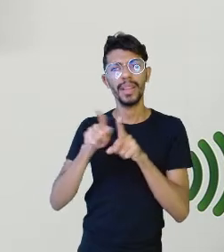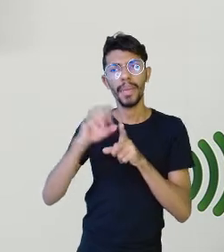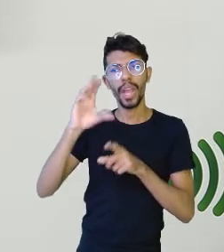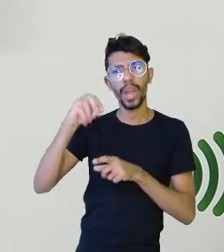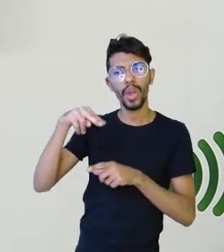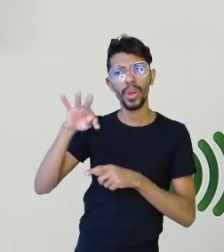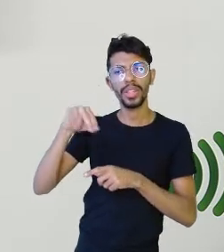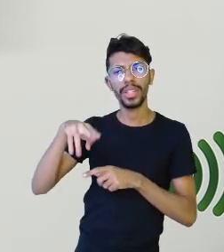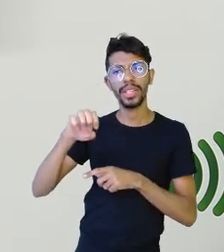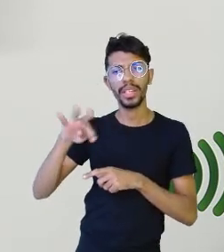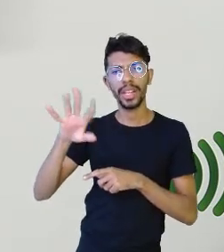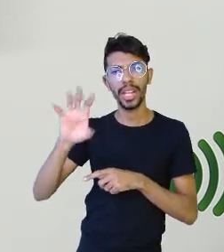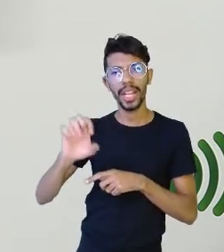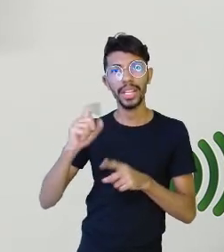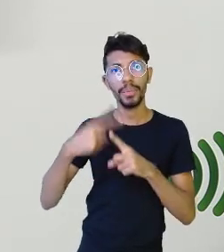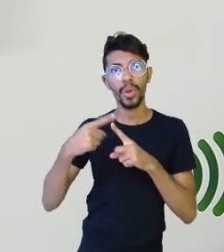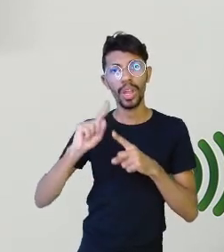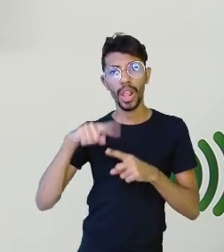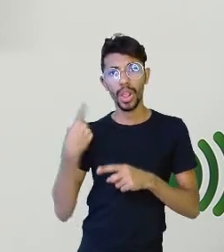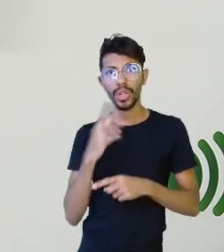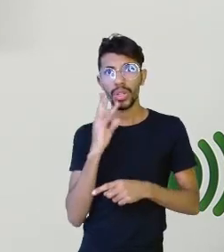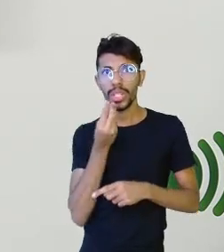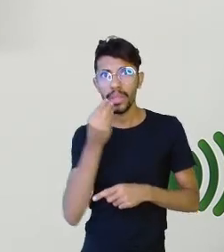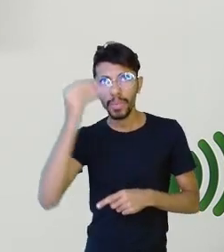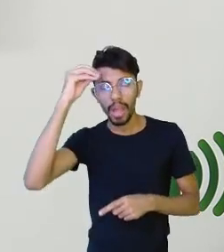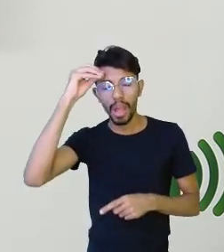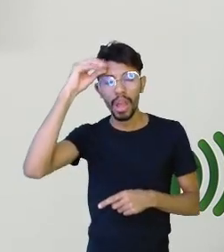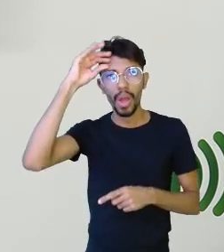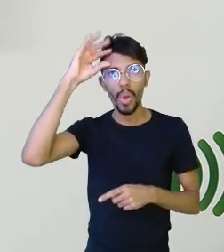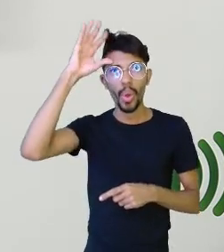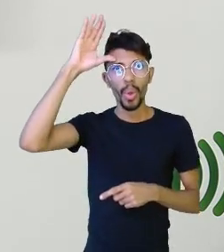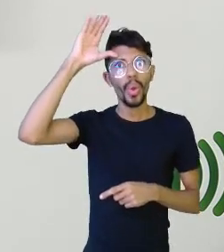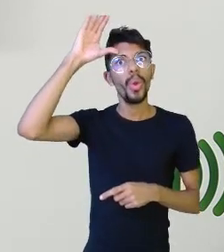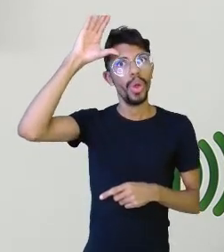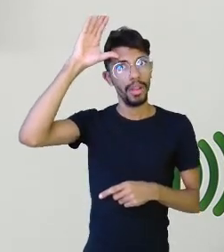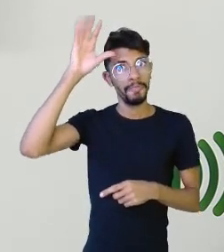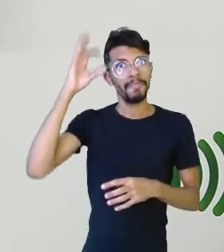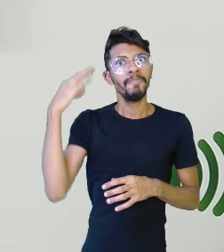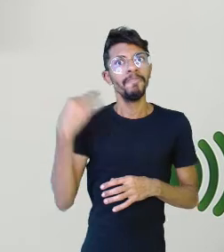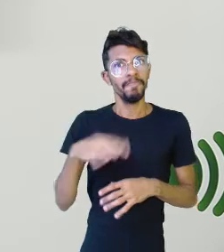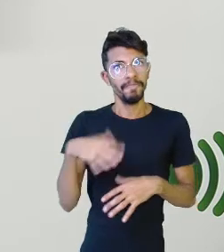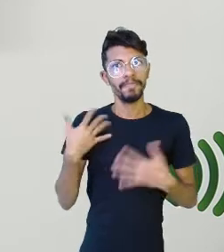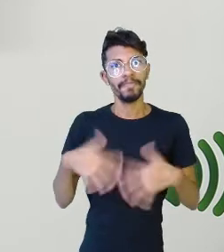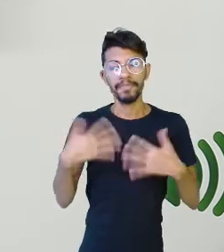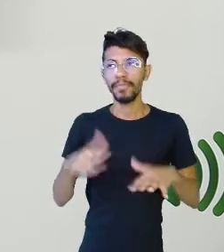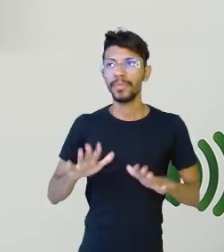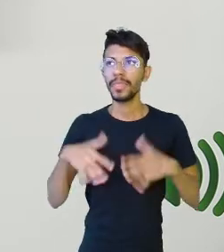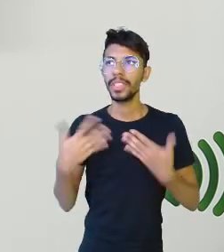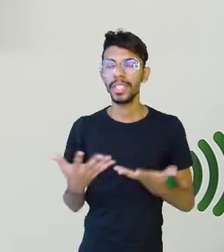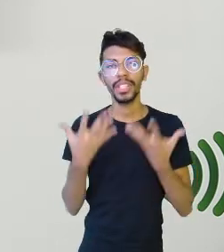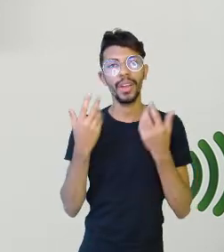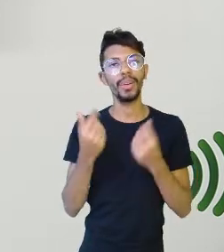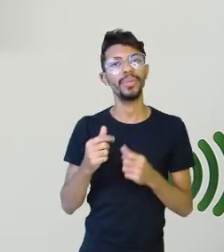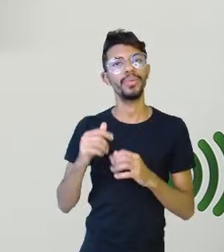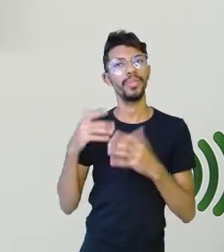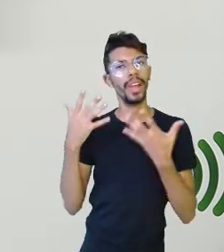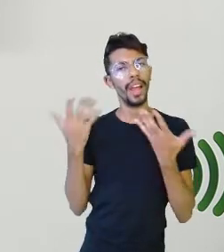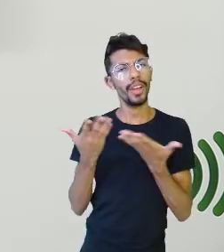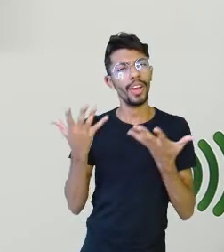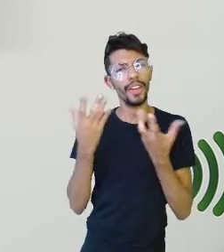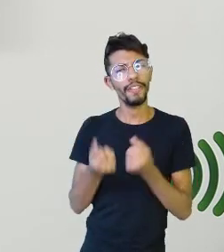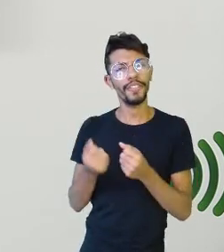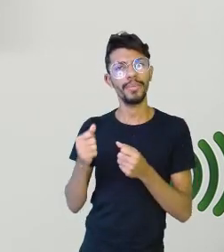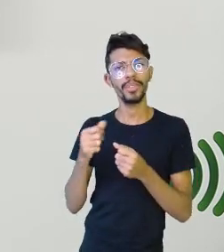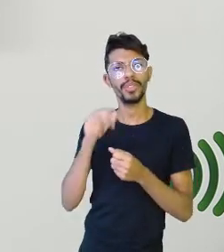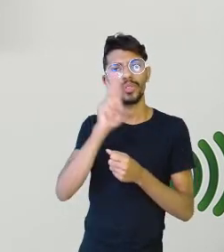nosso conhecimento. Vamos pegar agora esse conto do Ubuntu e vamos dar uma revisadinha no que nós estudamos hoje. Lembra